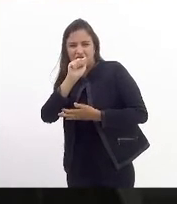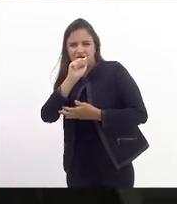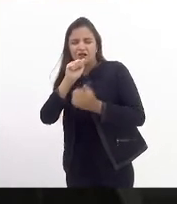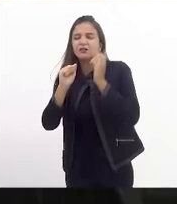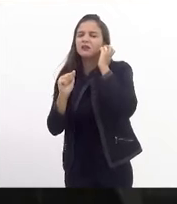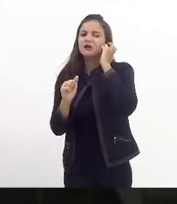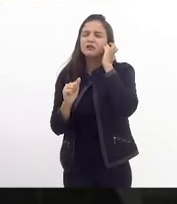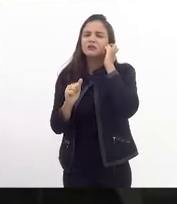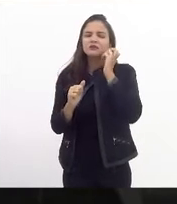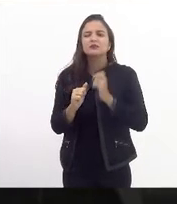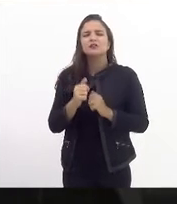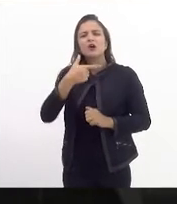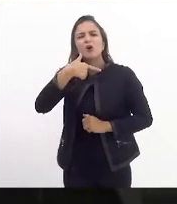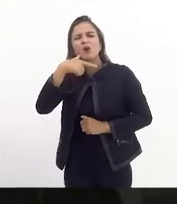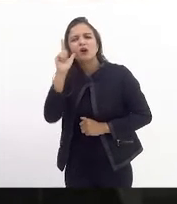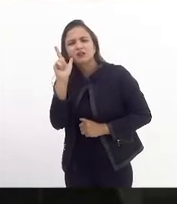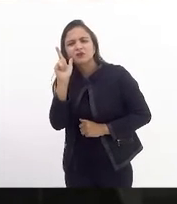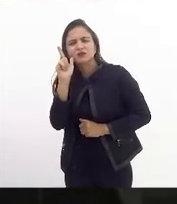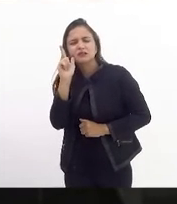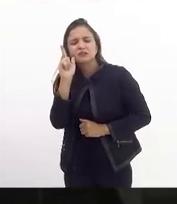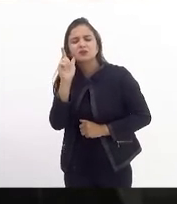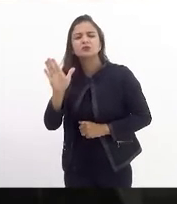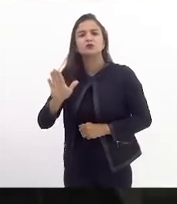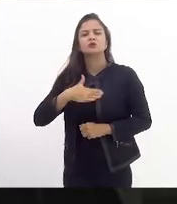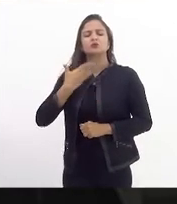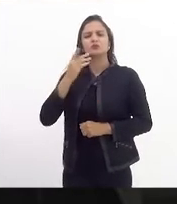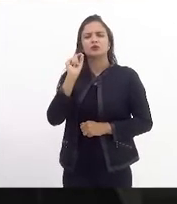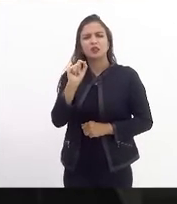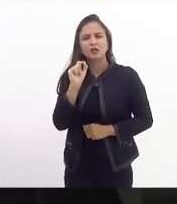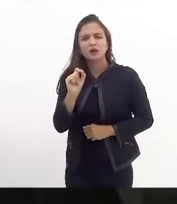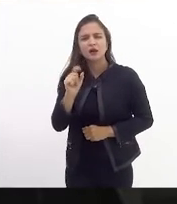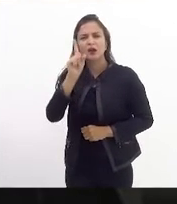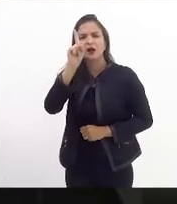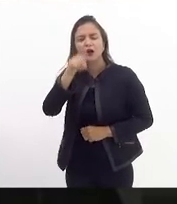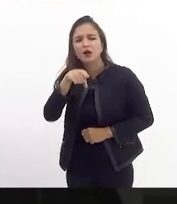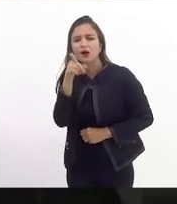Vimos ontem, aterrorizados, um cidadão